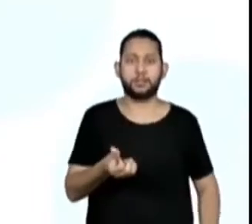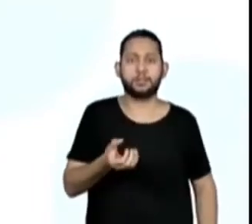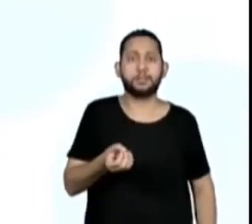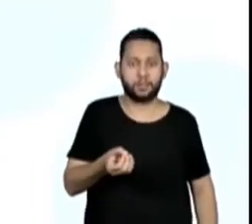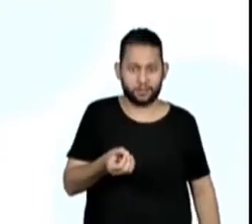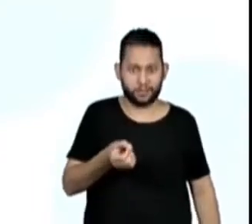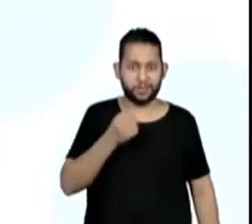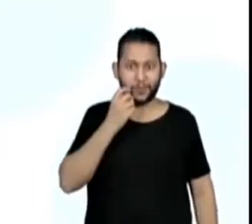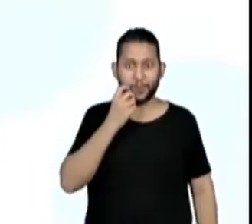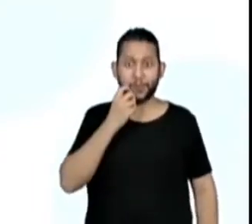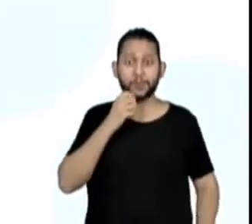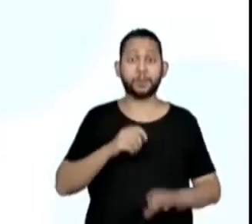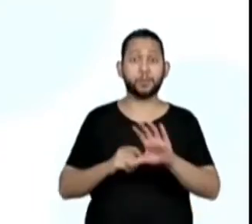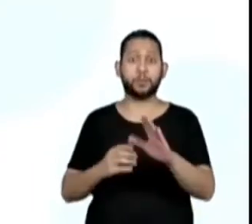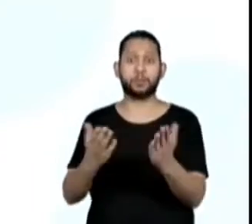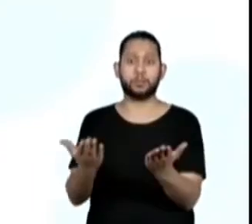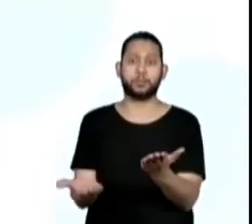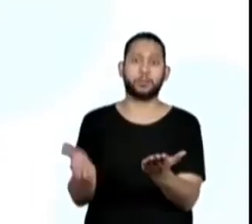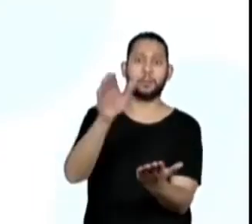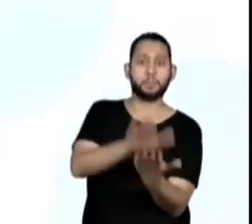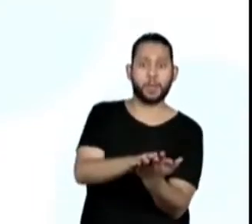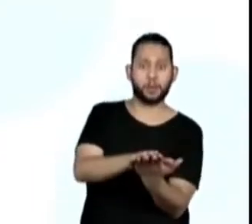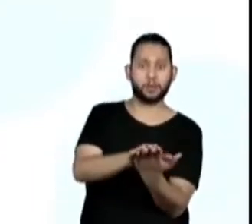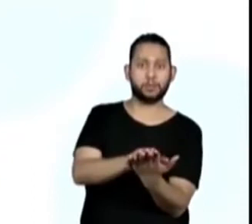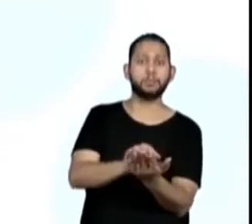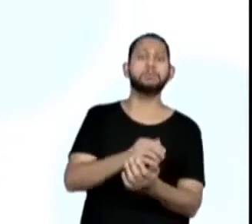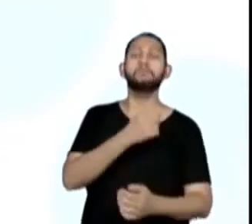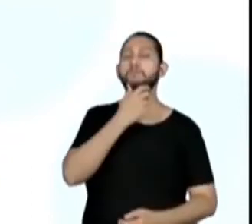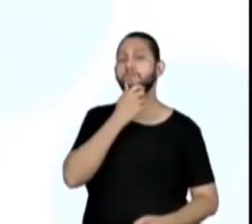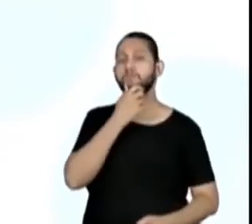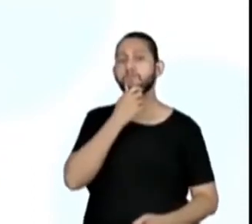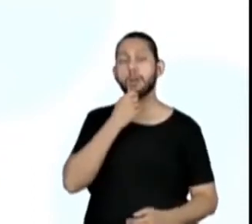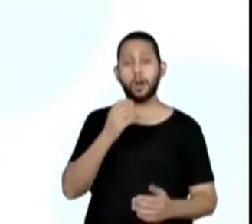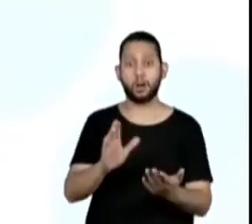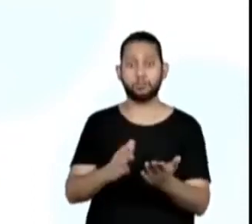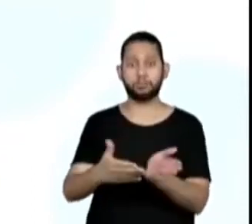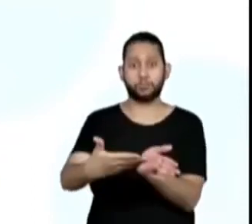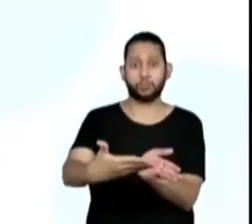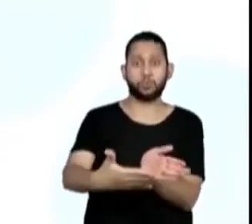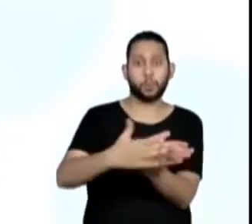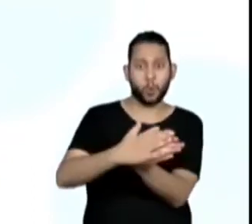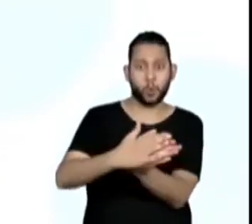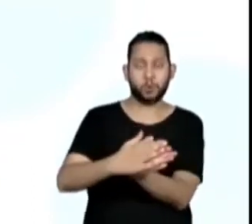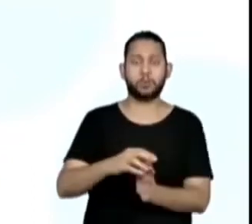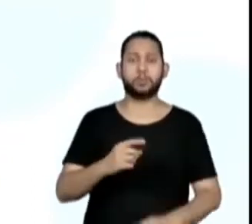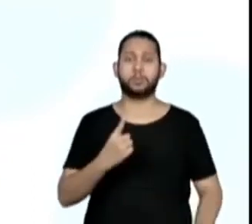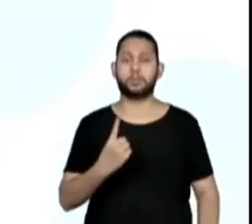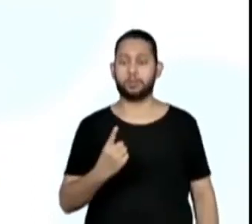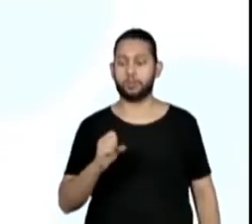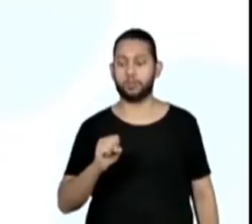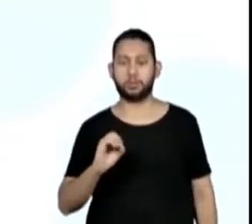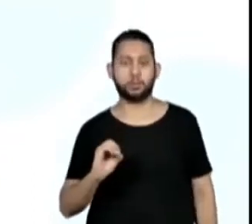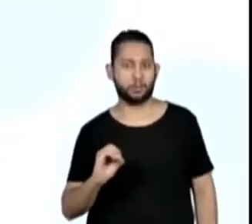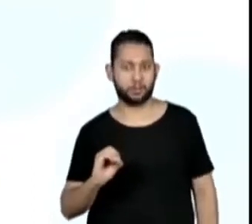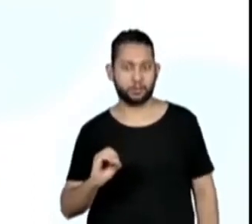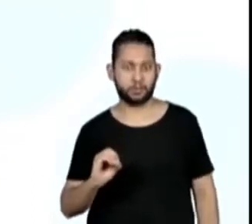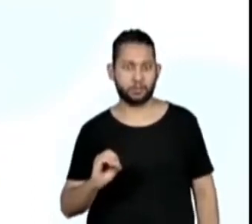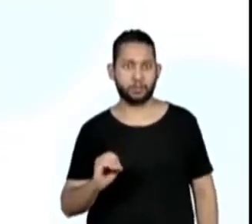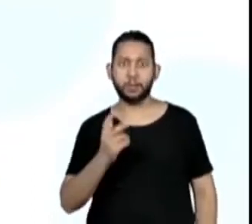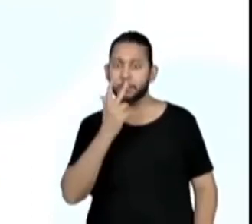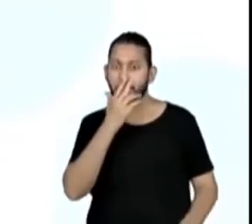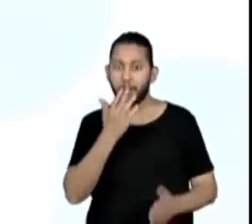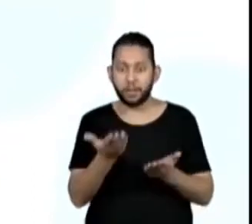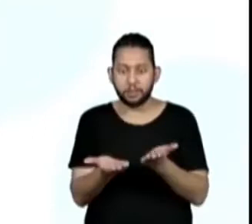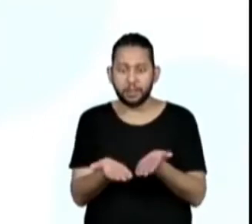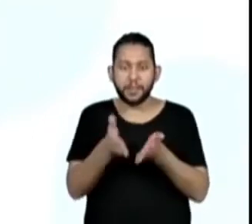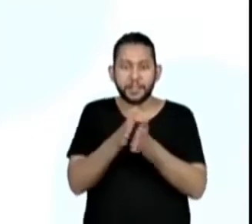A metade de 360 graus são 180 graus, a gente vai falar isso. Você vai ter duas metades, tá bem? Vai ficar parecendo um taco.